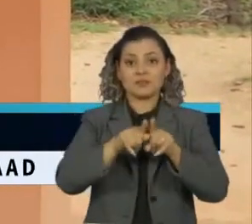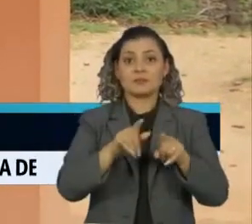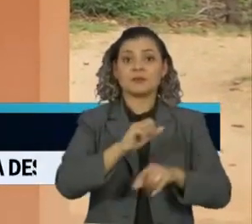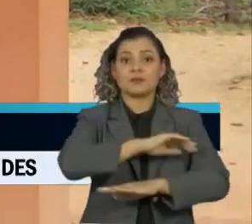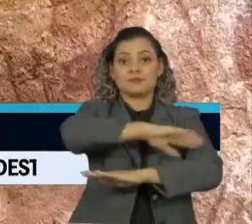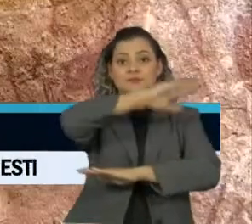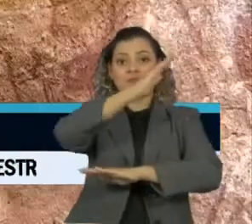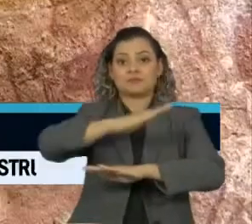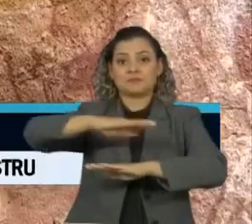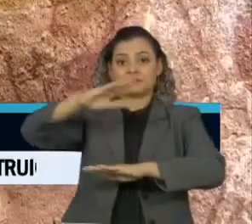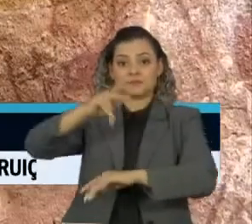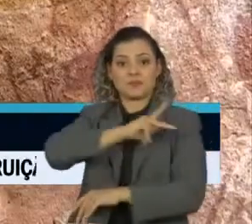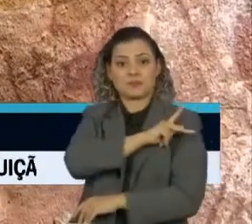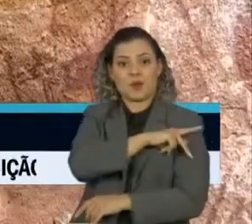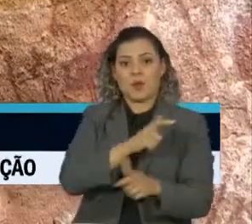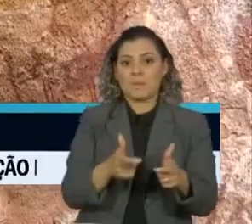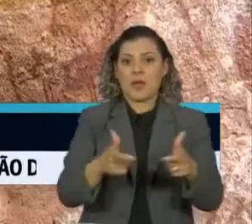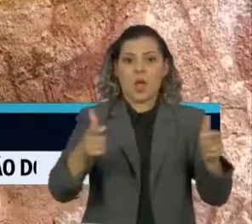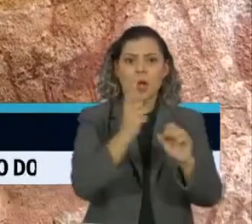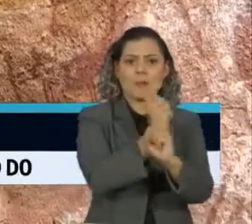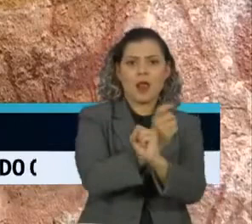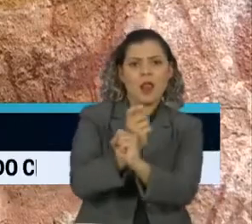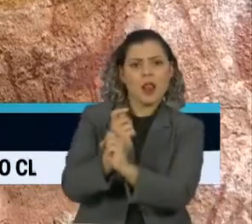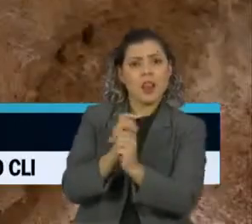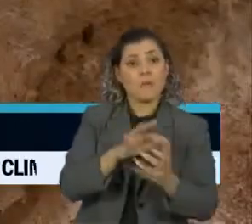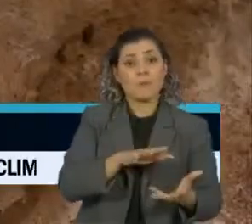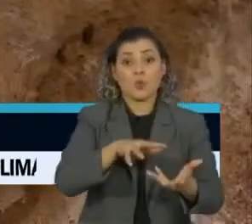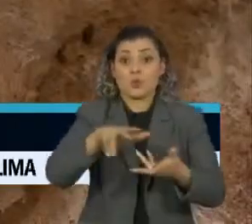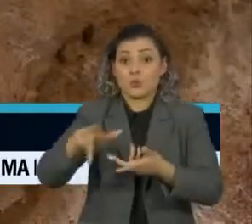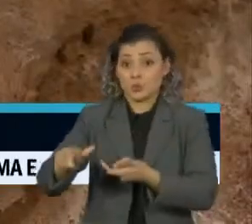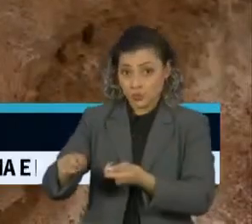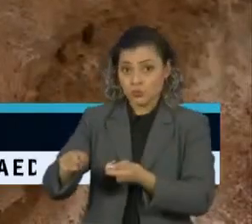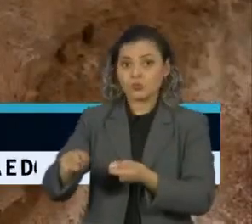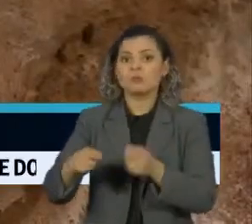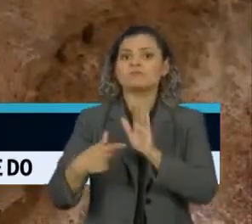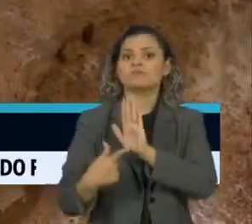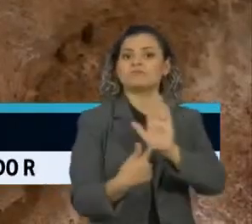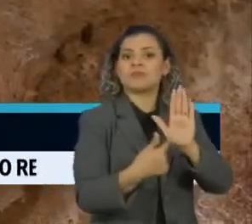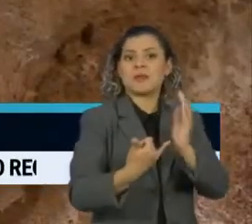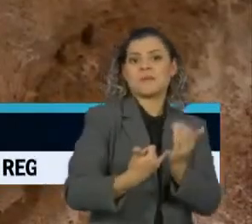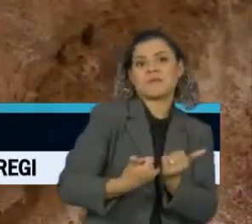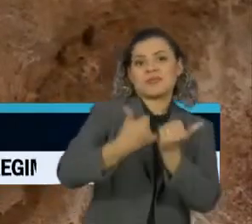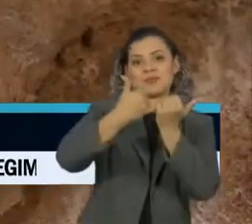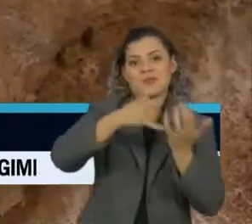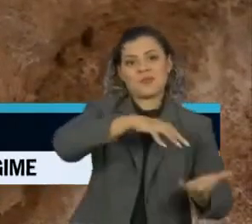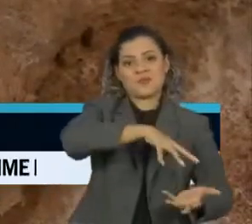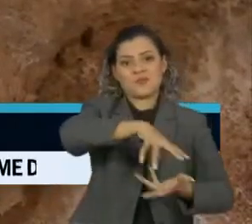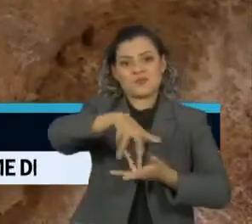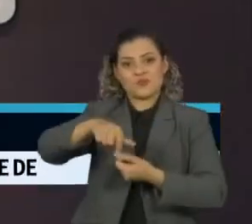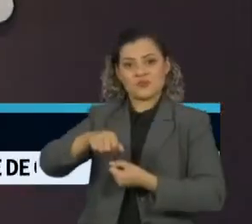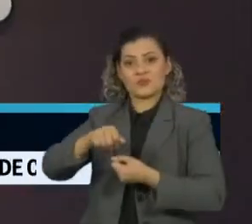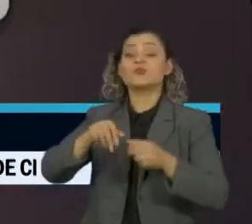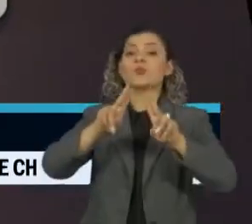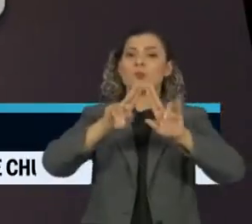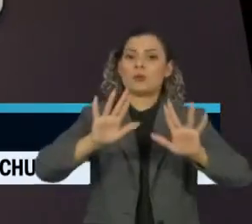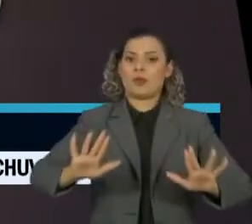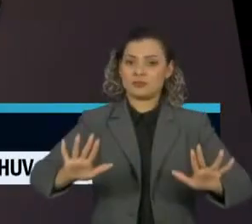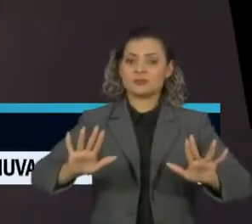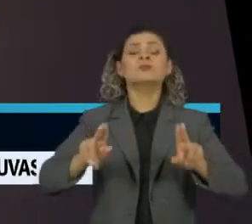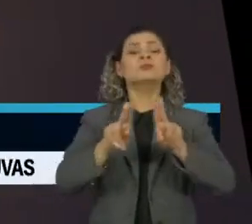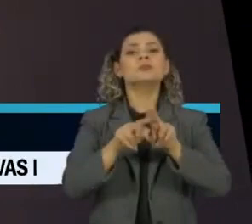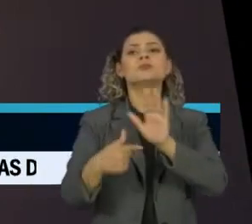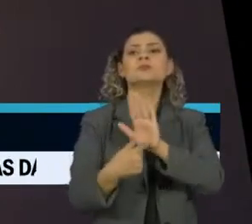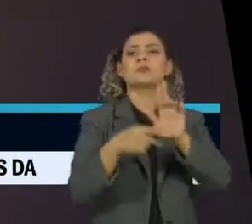da Capivara, o maior em pinturas rupestres do mundo, declarado Patrimônio da Humanidade pela Unesco, e o Museu